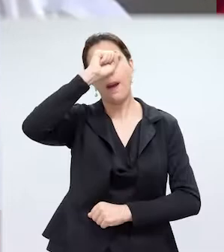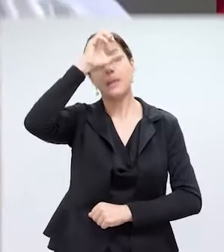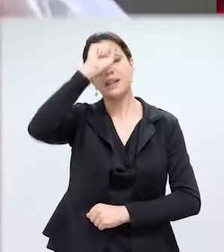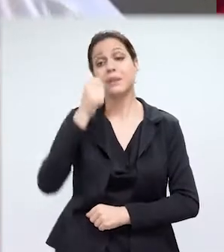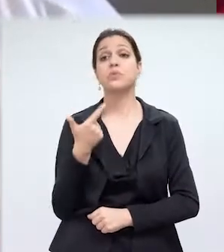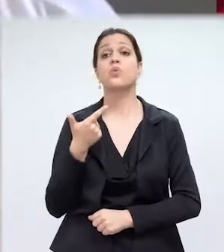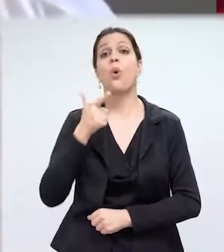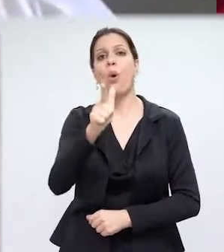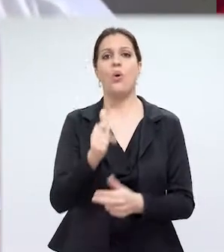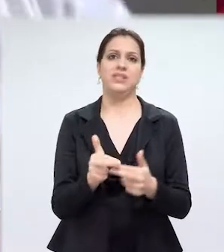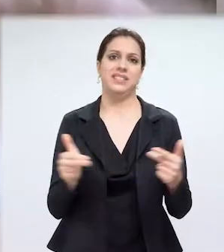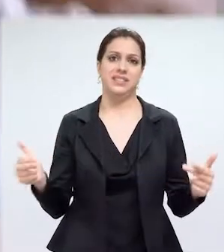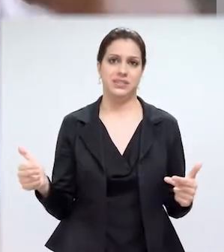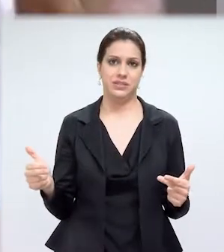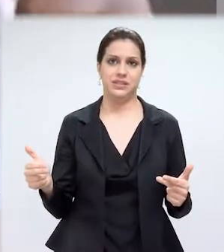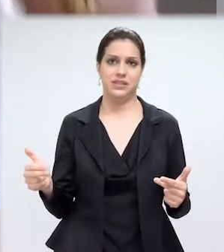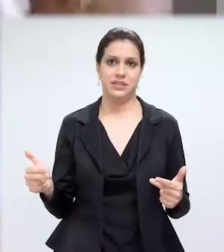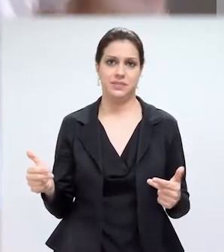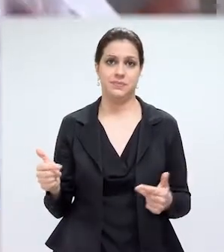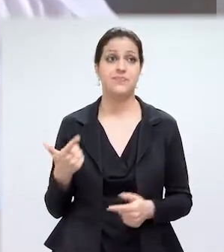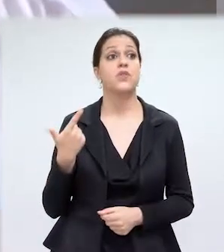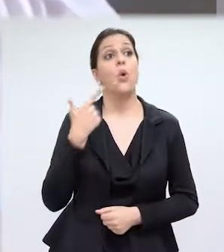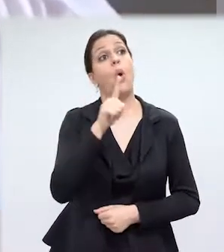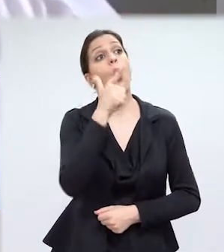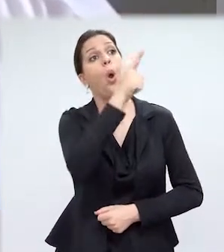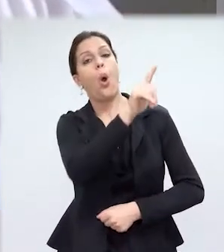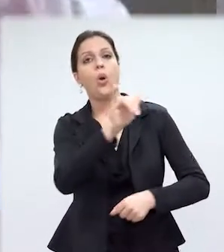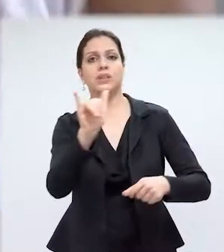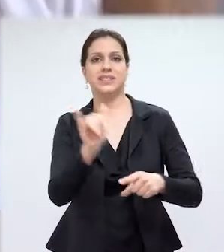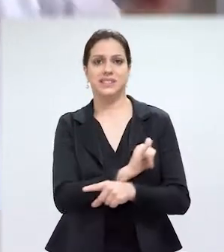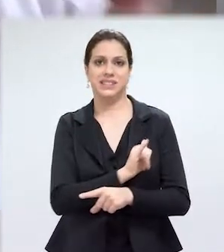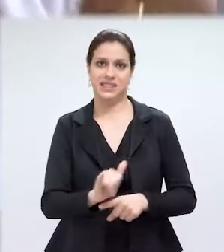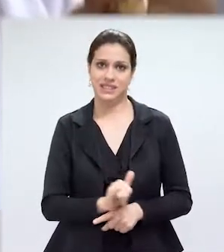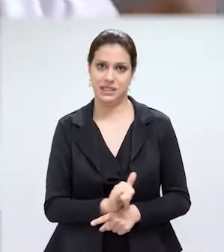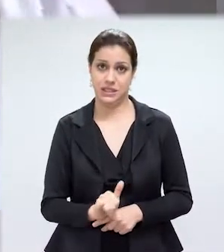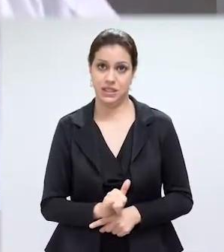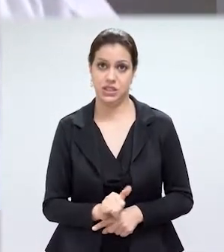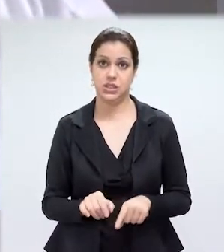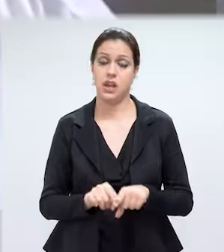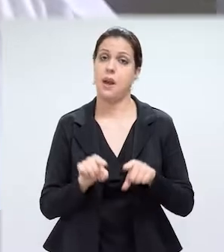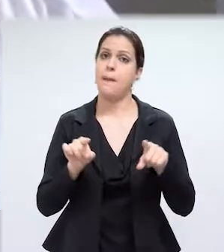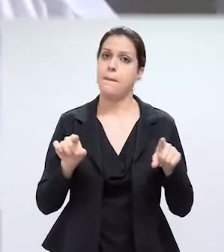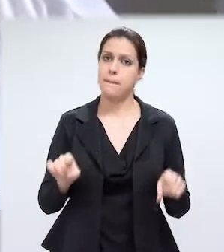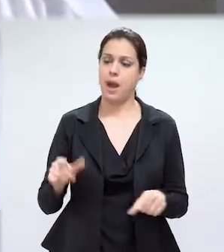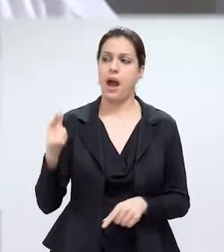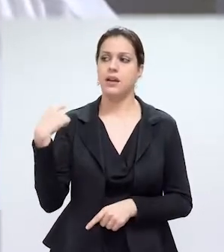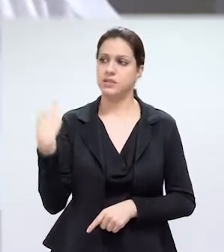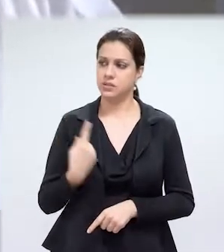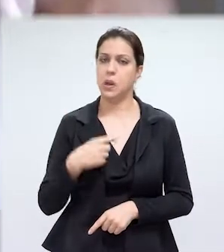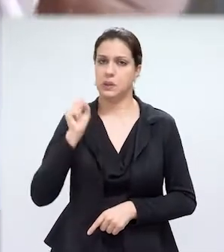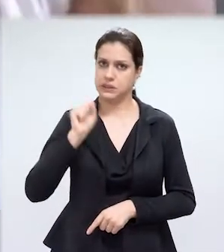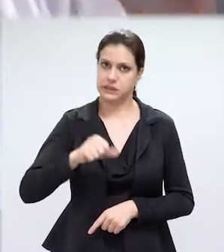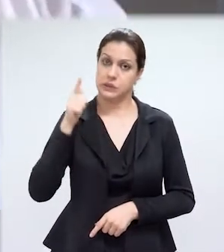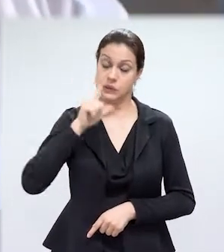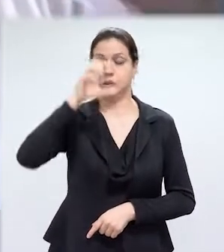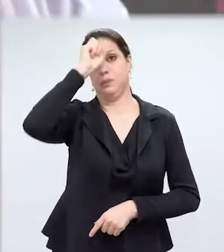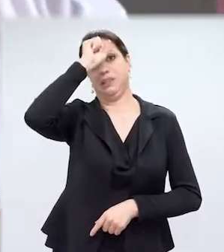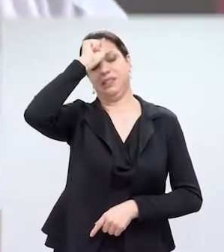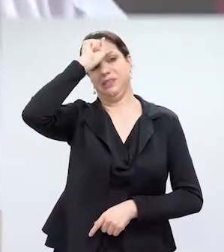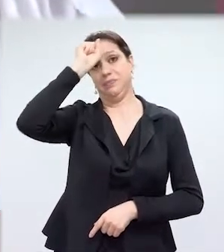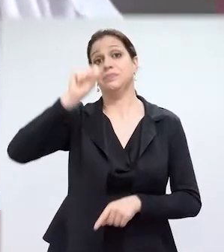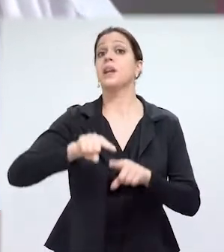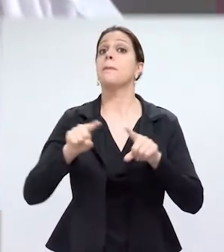alunos. Se aprenderam outras coisas, com outras estratégias, né? Mas que